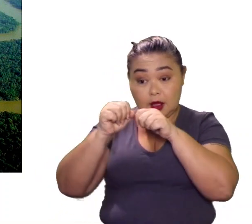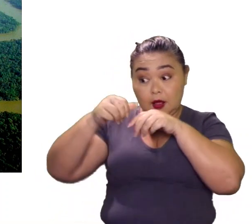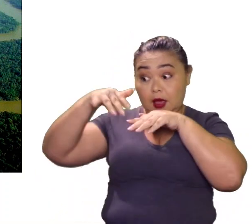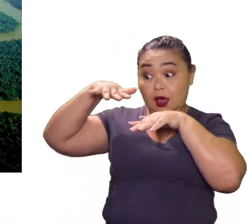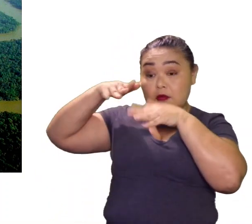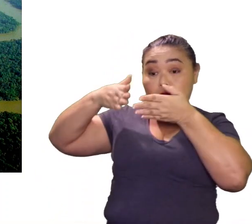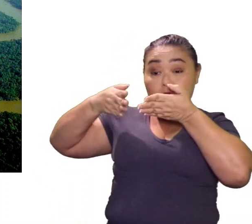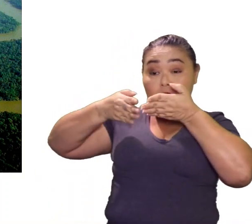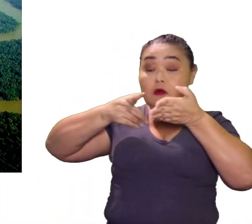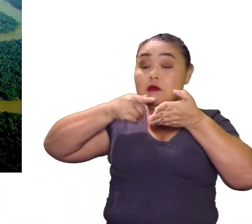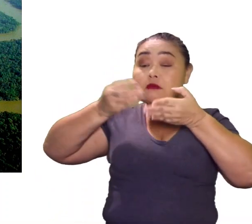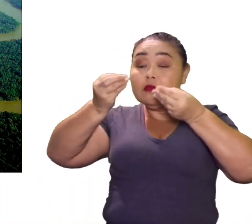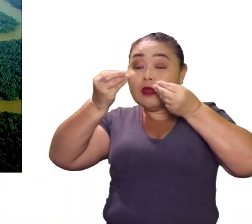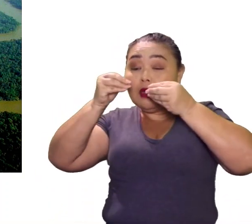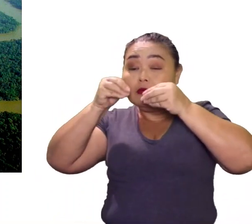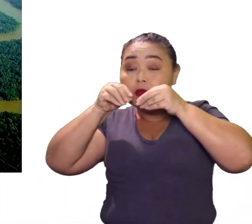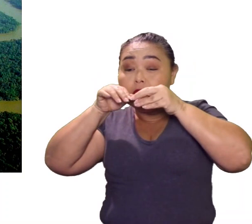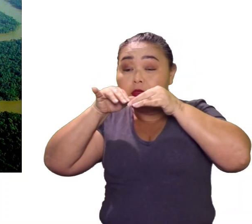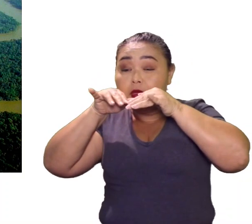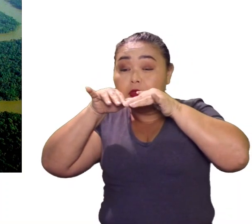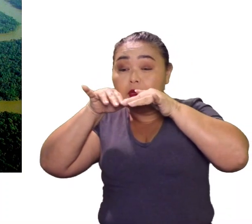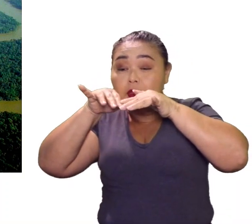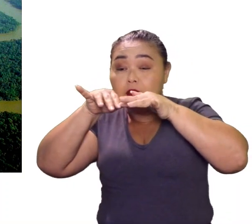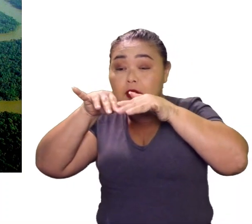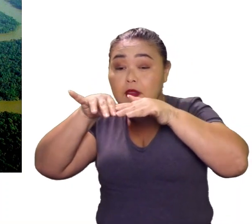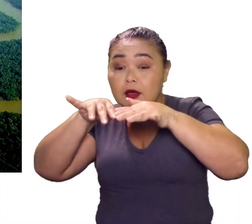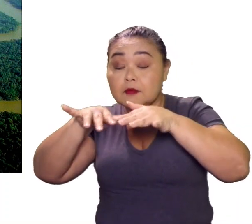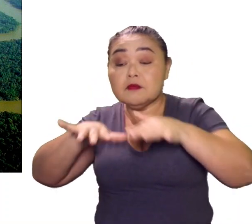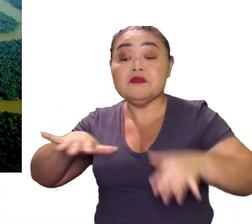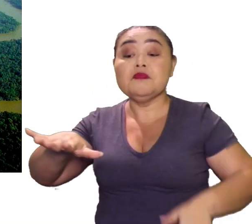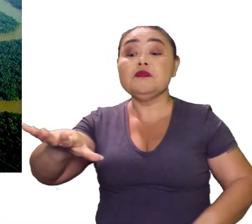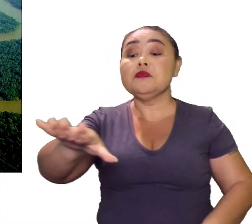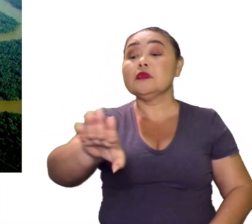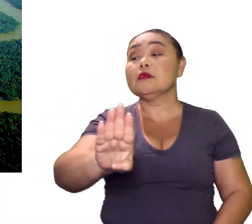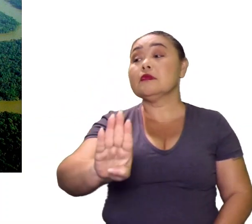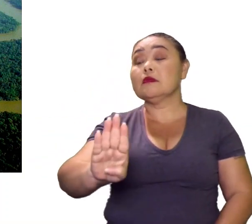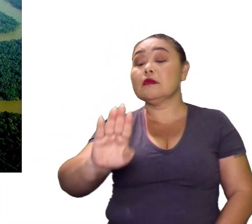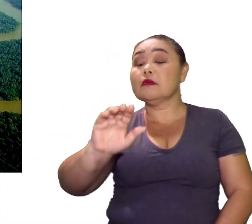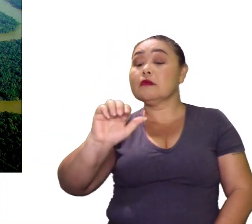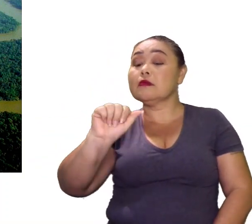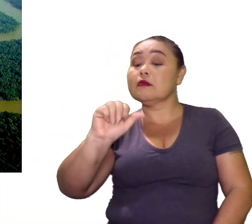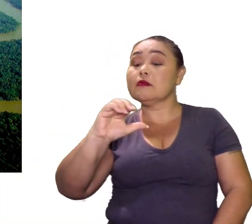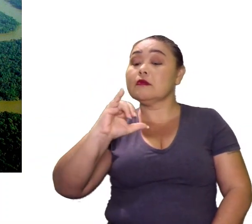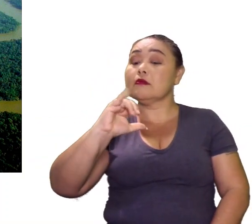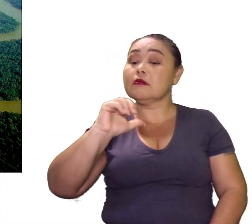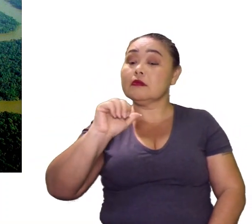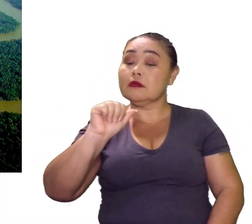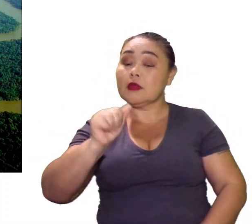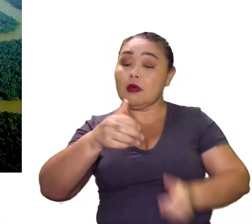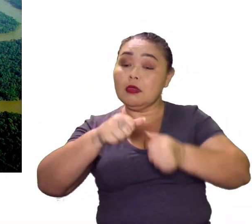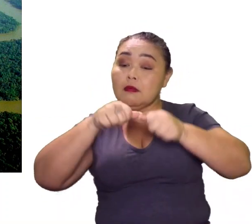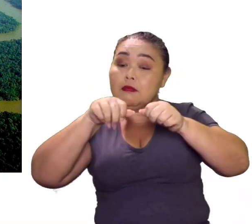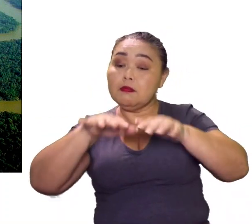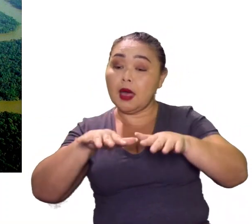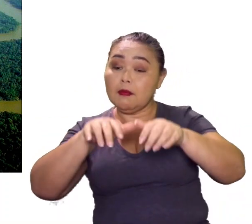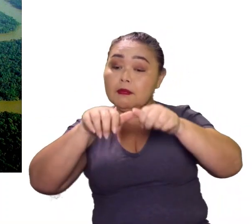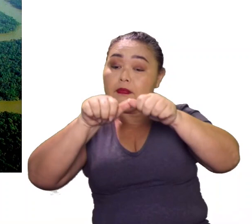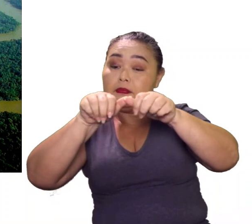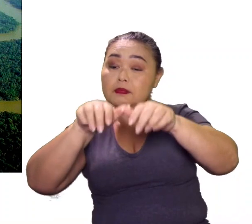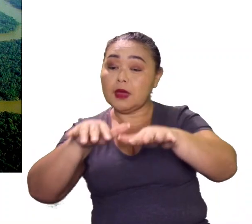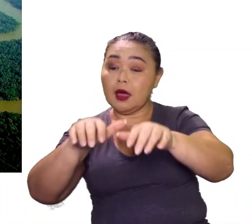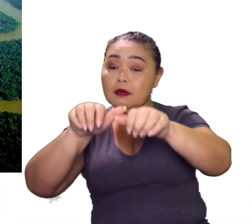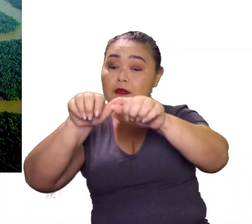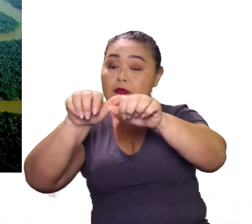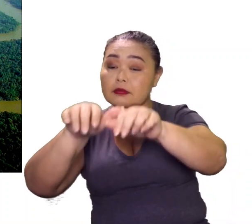mais altas, ok? E aqui nós sabemos que é uma bacia sedimentar que recebe esses sedimentos que vêm